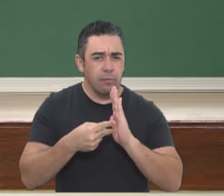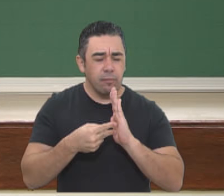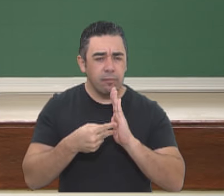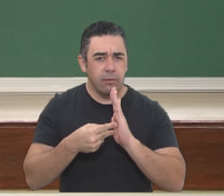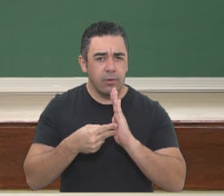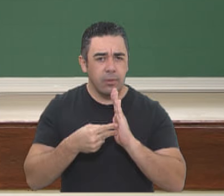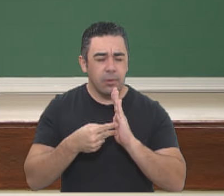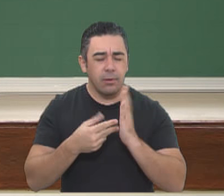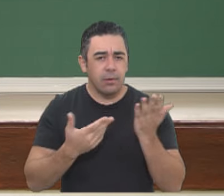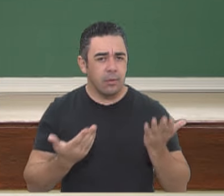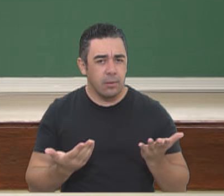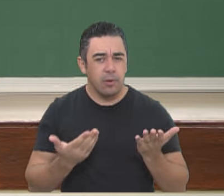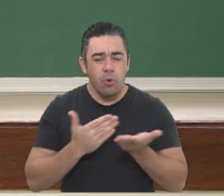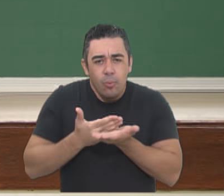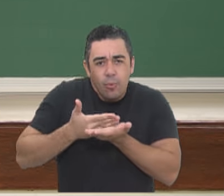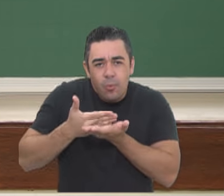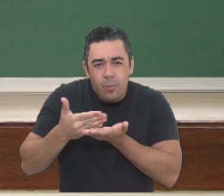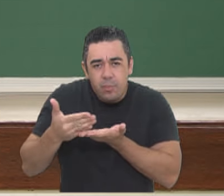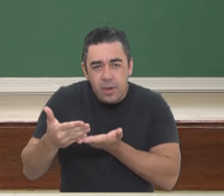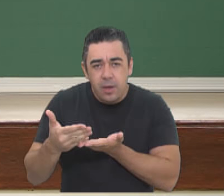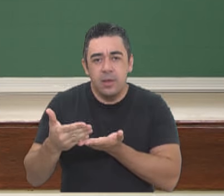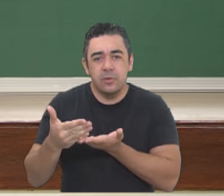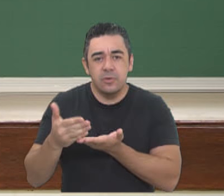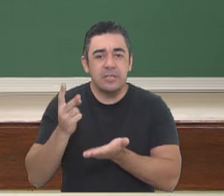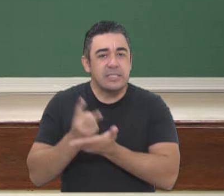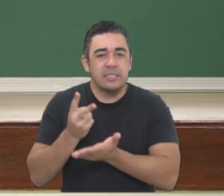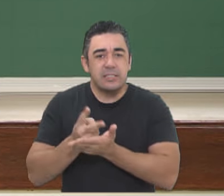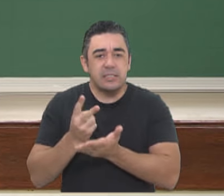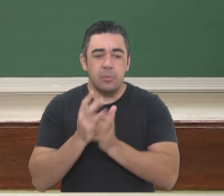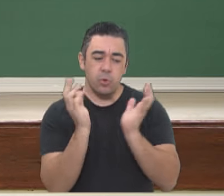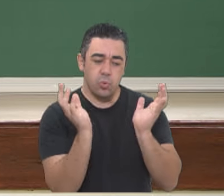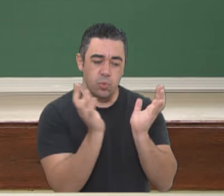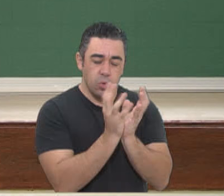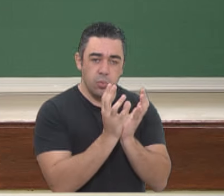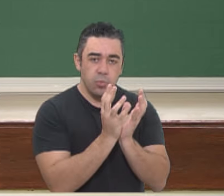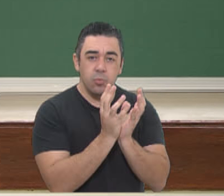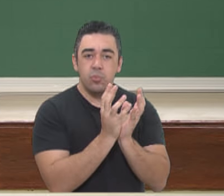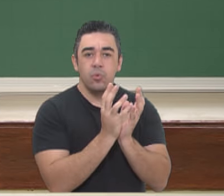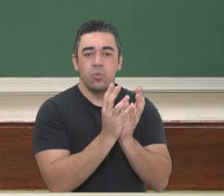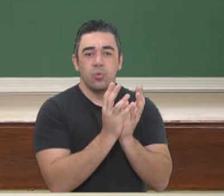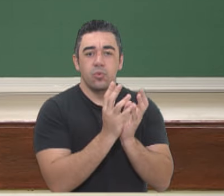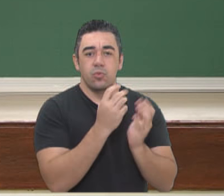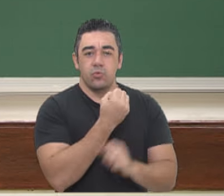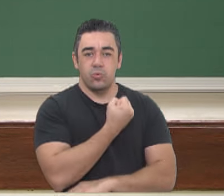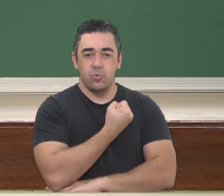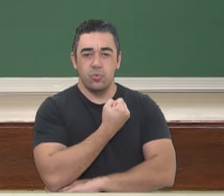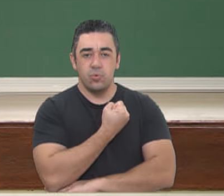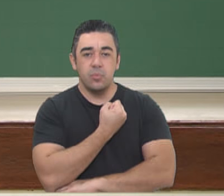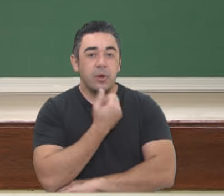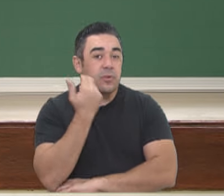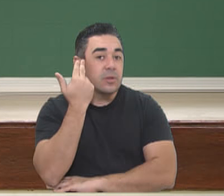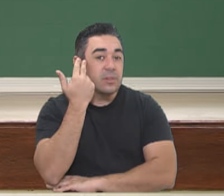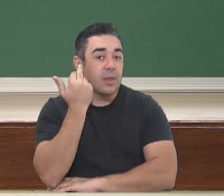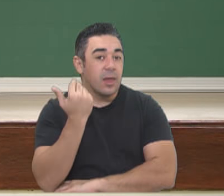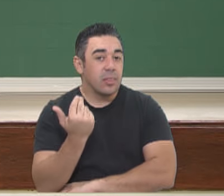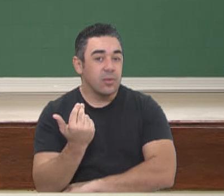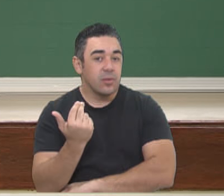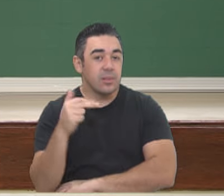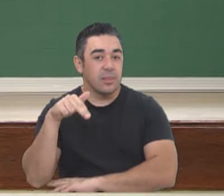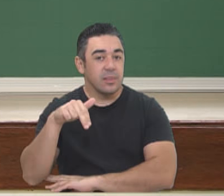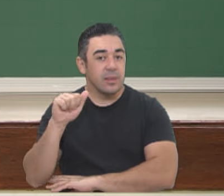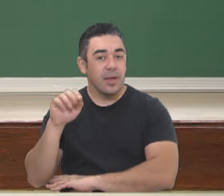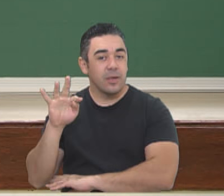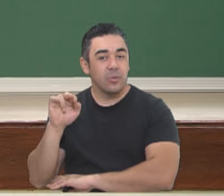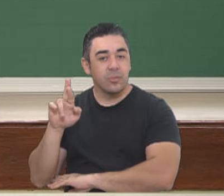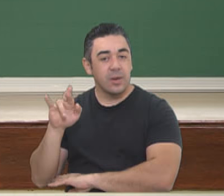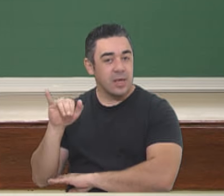até o comecinho do ano a gente trabalhava sempre no conjunto dos números naturais. Agora, a partir de hoje, a gente vai começar